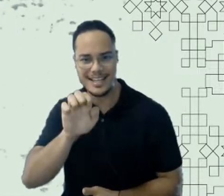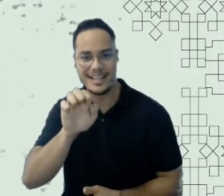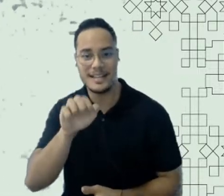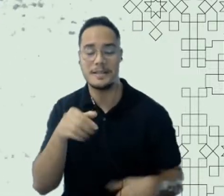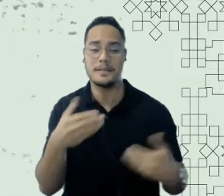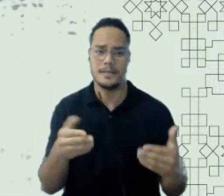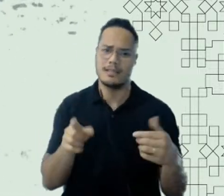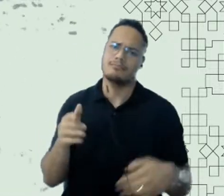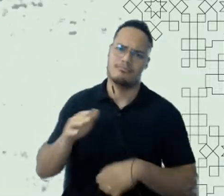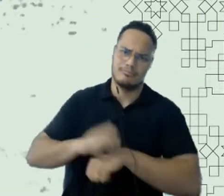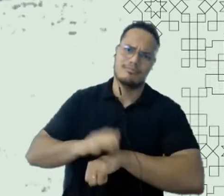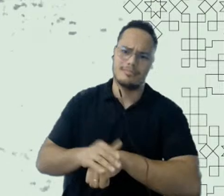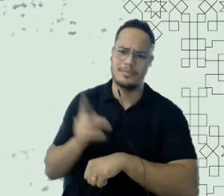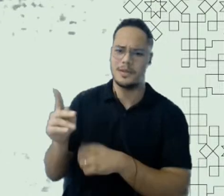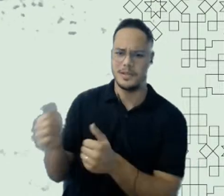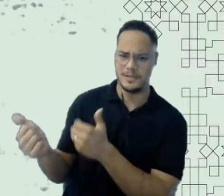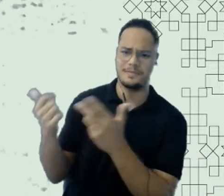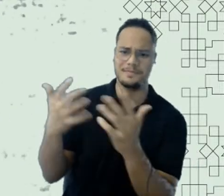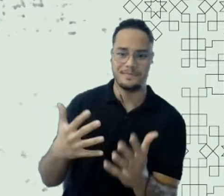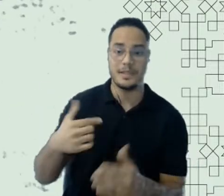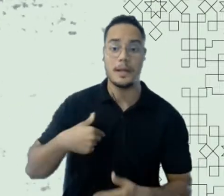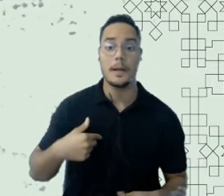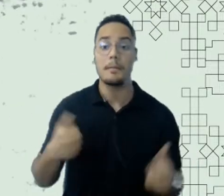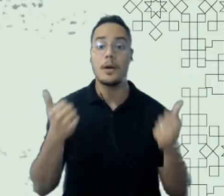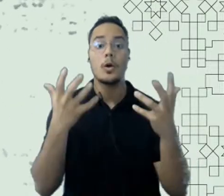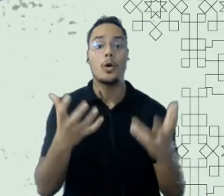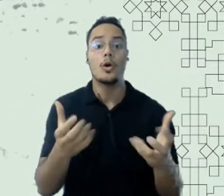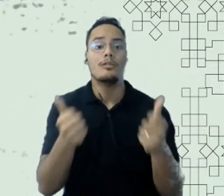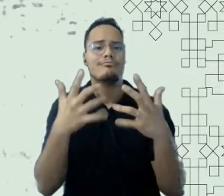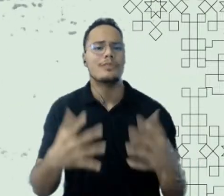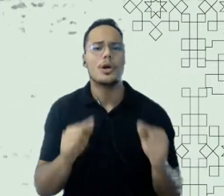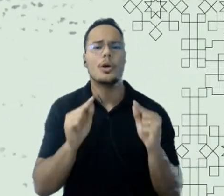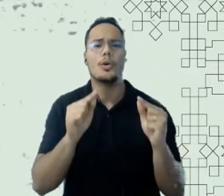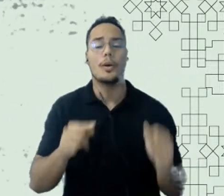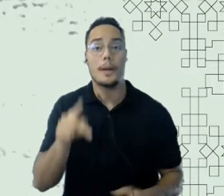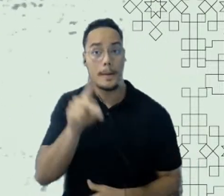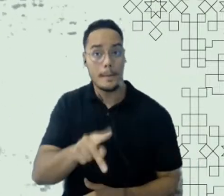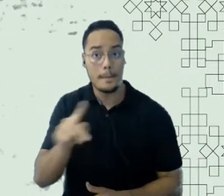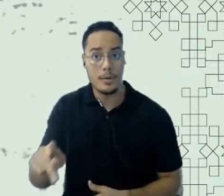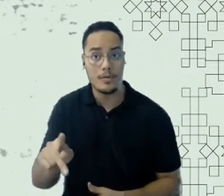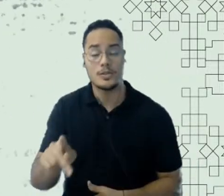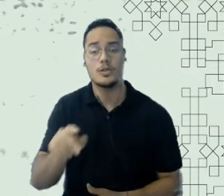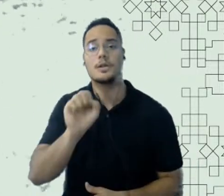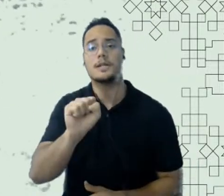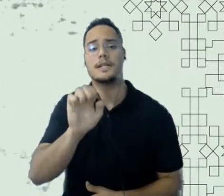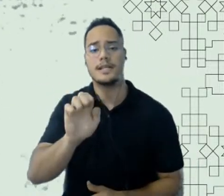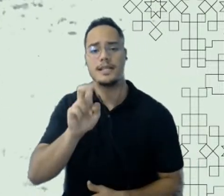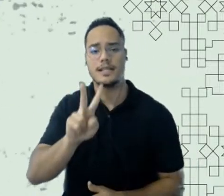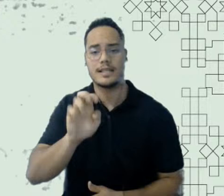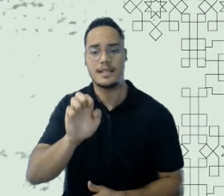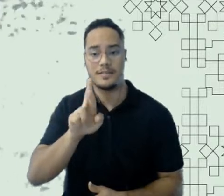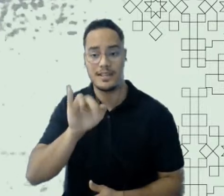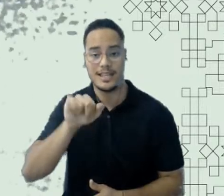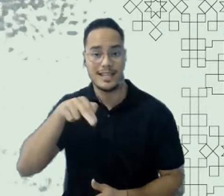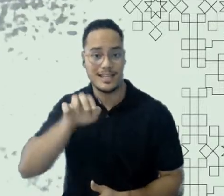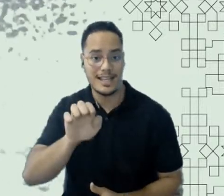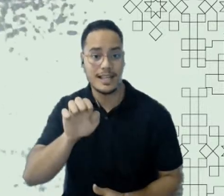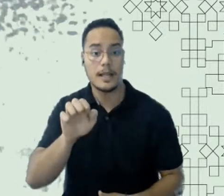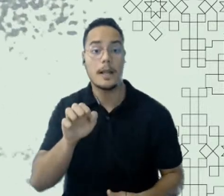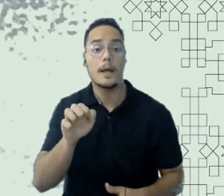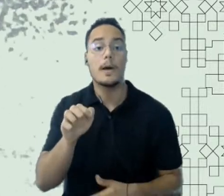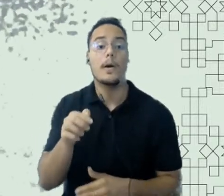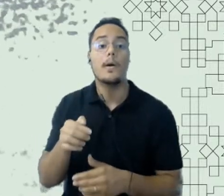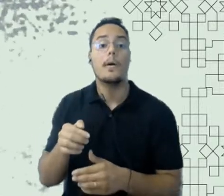tell you is that Professor Séverine, is professor at Sciences Po in Paris, and where